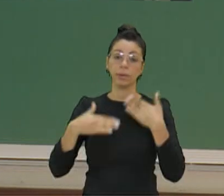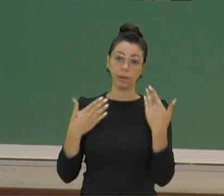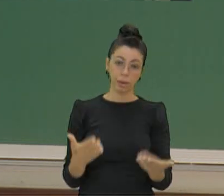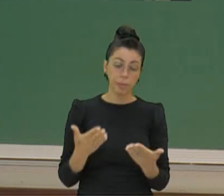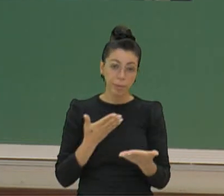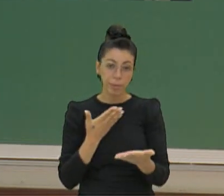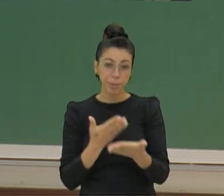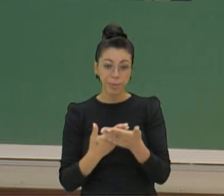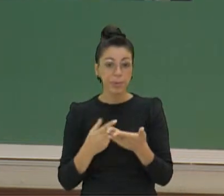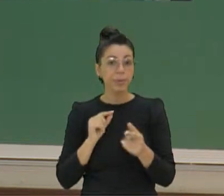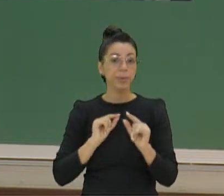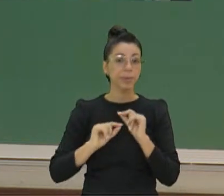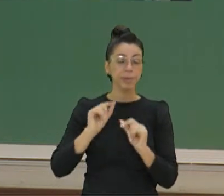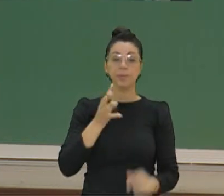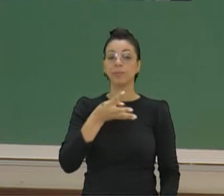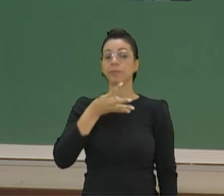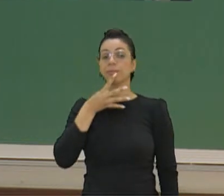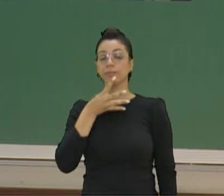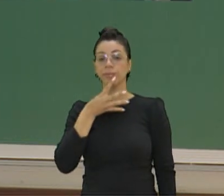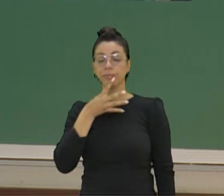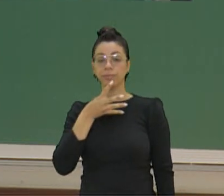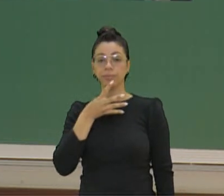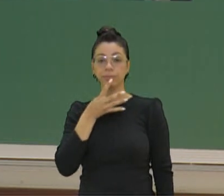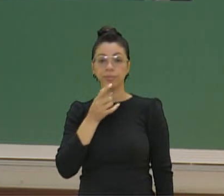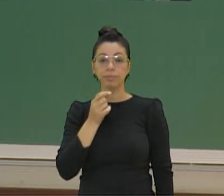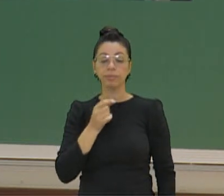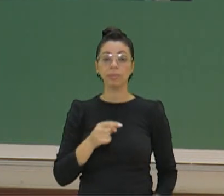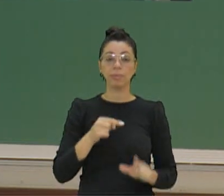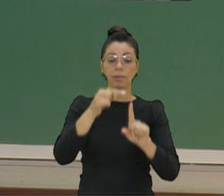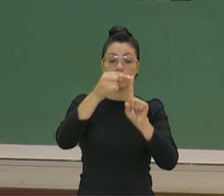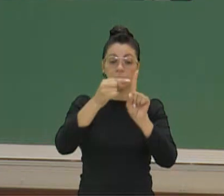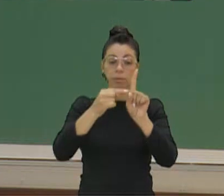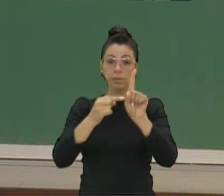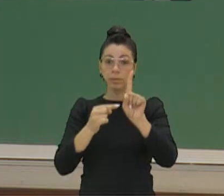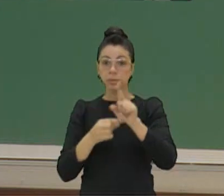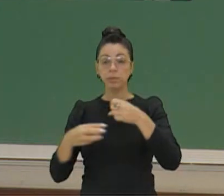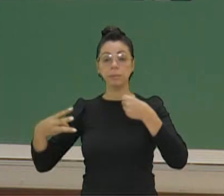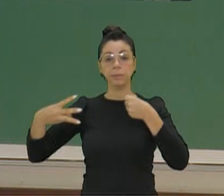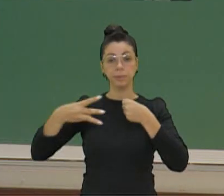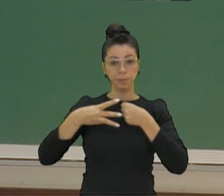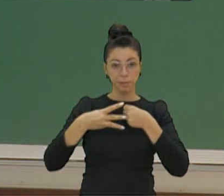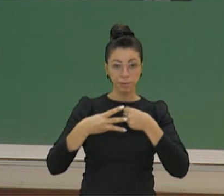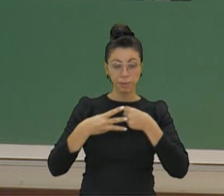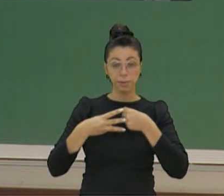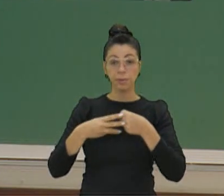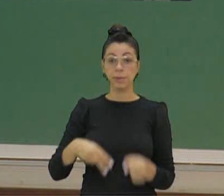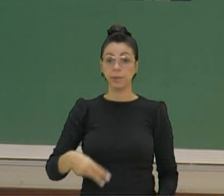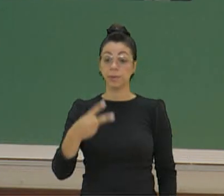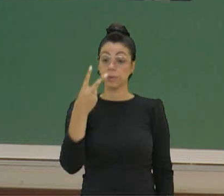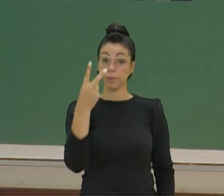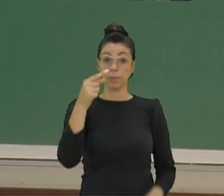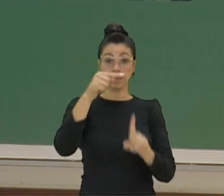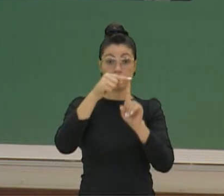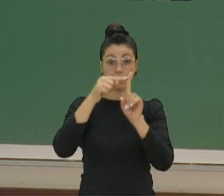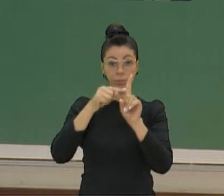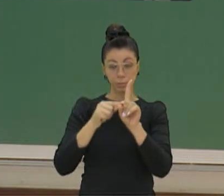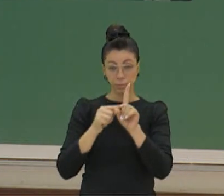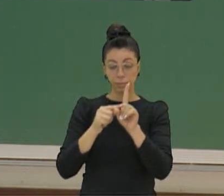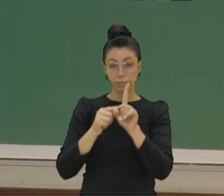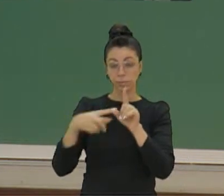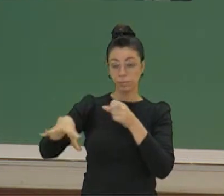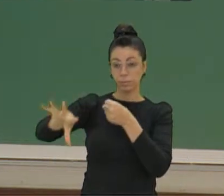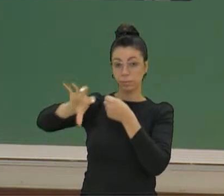partir de hoje, a gente vai conhecer quais são os tipos dessas células. São 2 tipos de